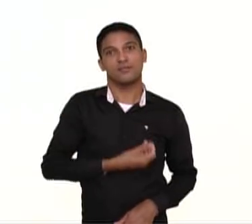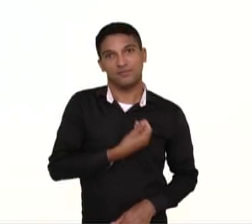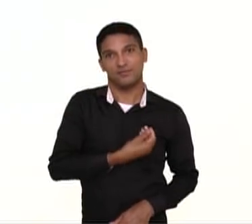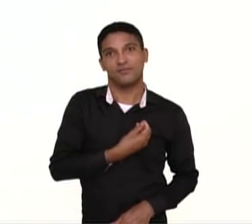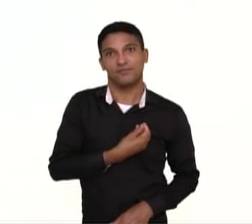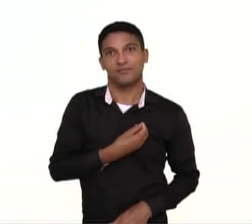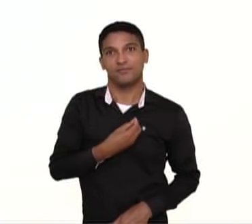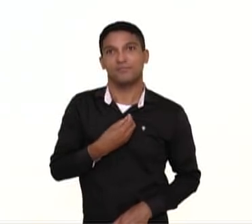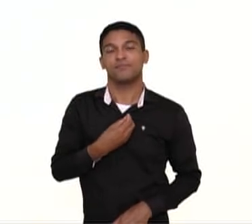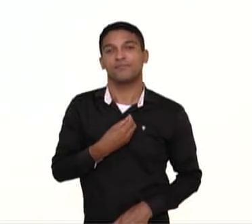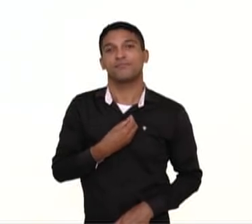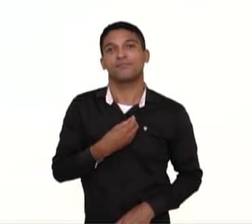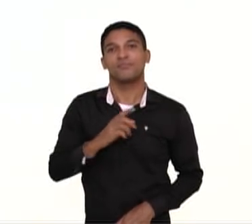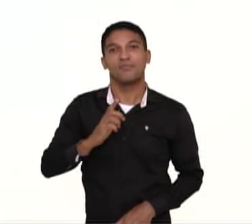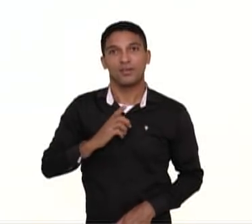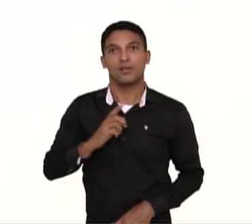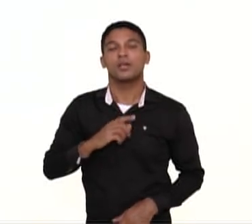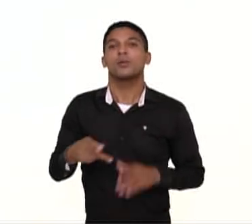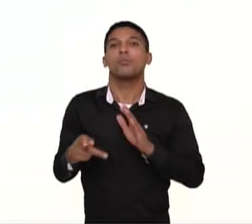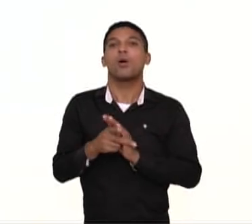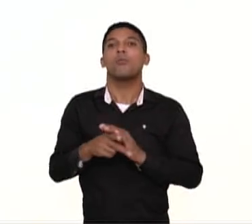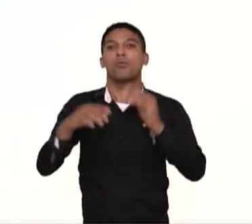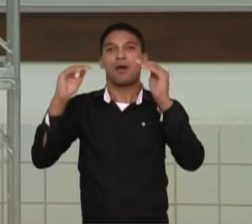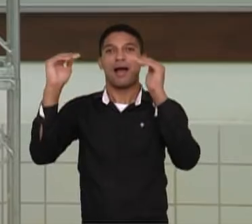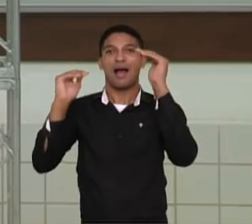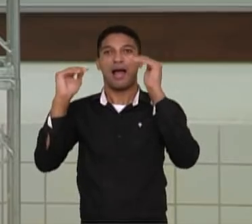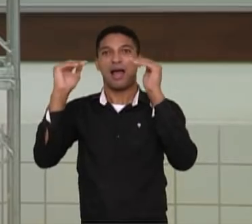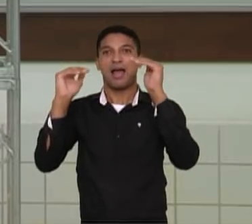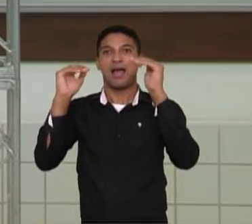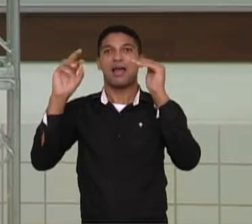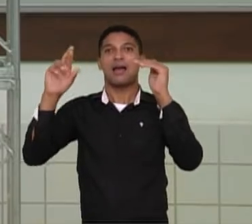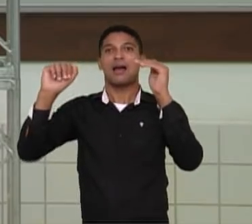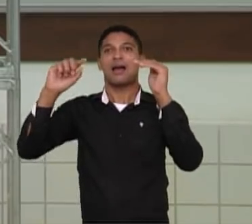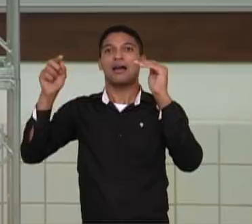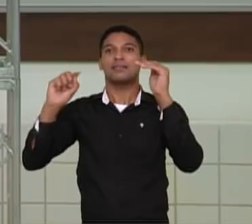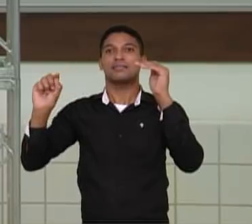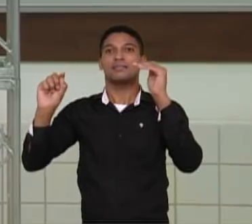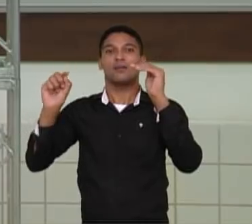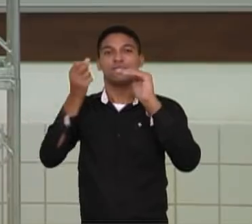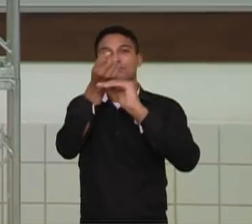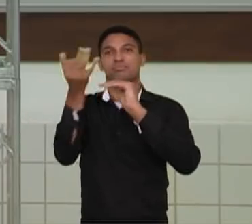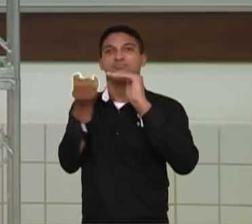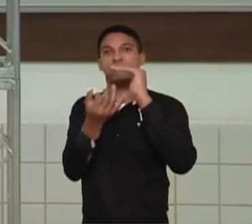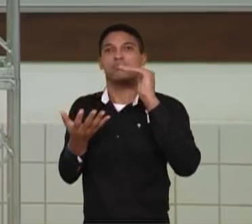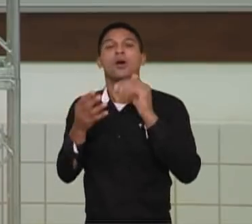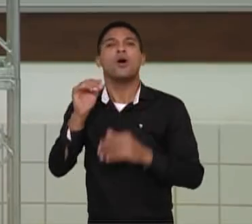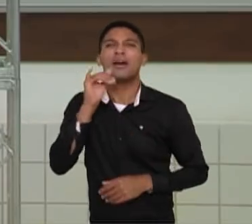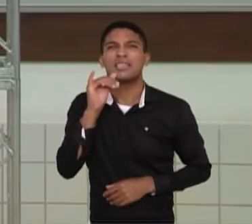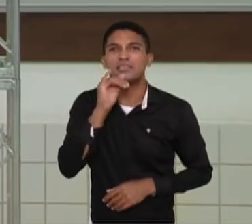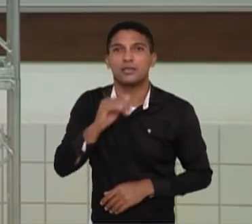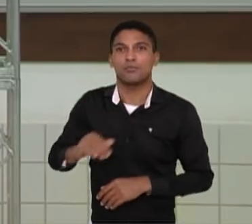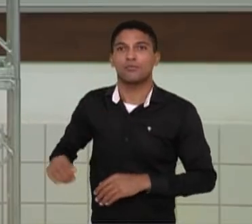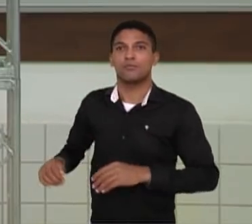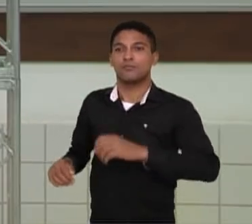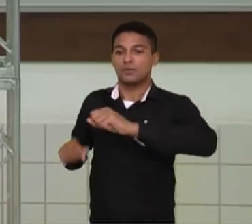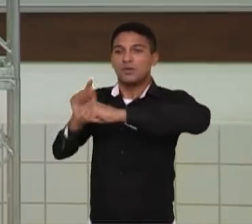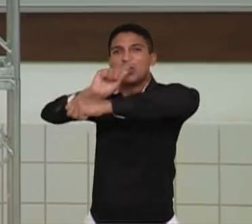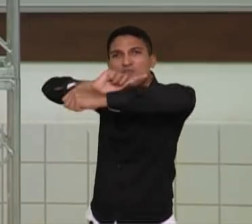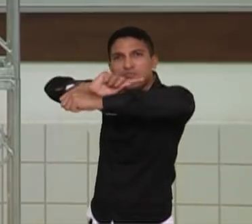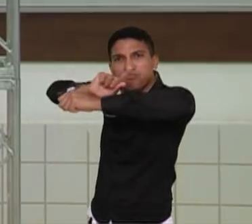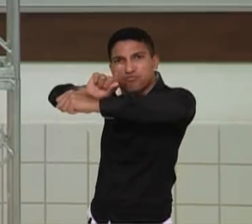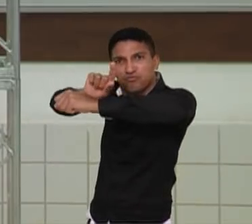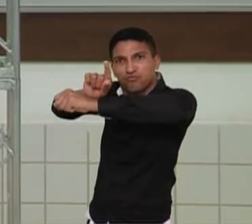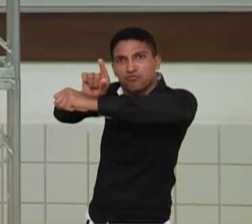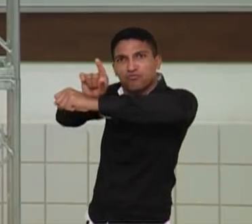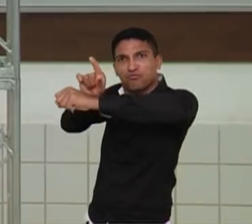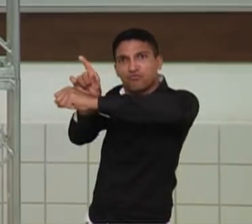diversas situações. Vejamos assim, velocidade média, né? E o que a leitura é importante para você? Porque você precisa entender o que